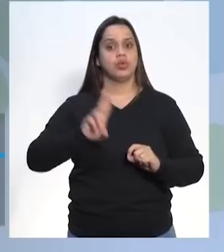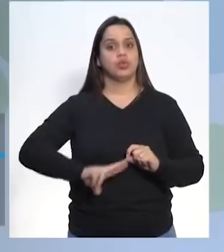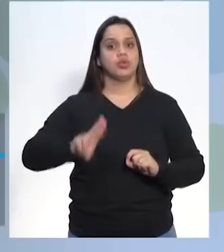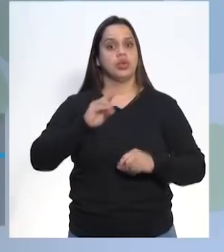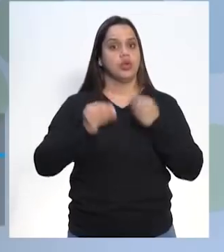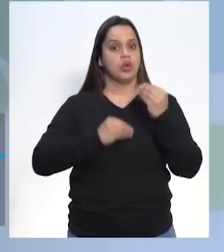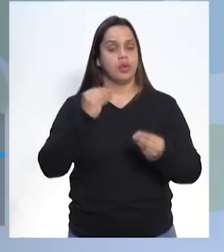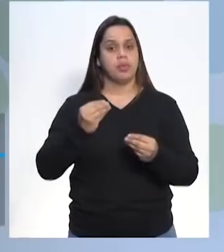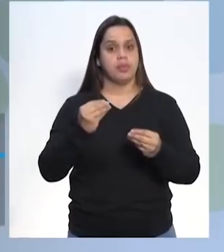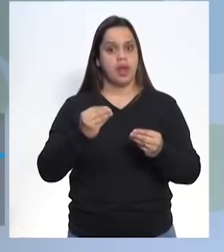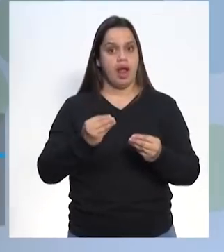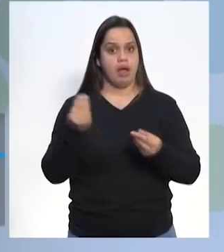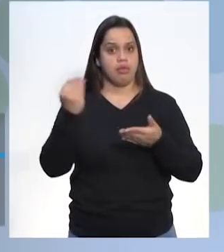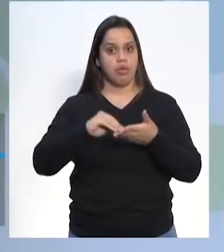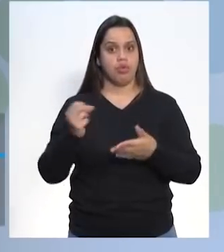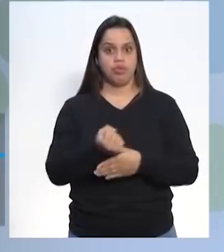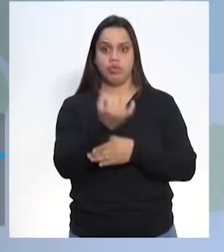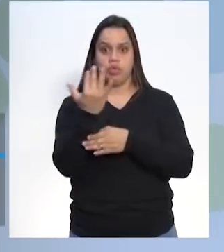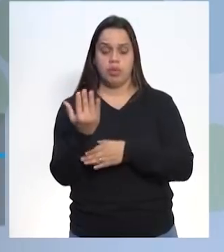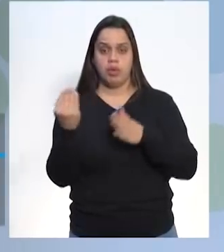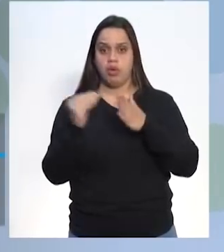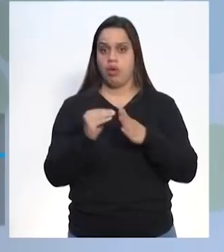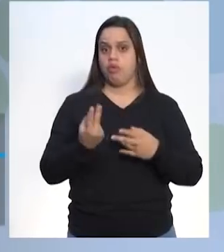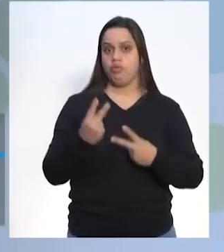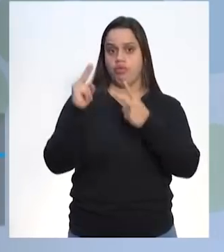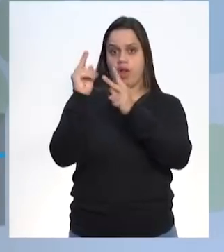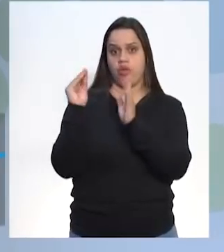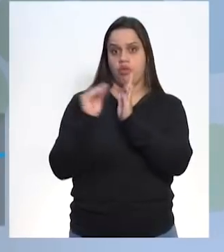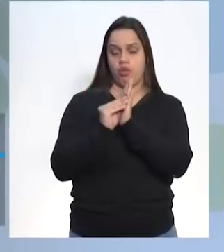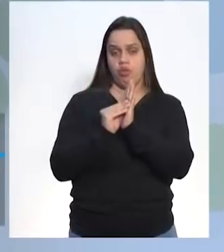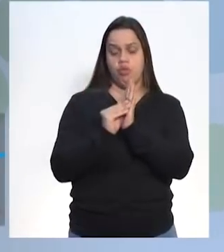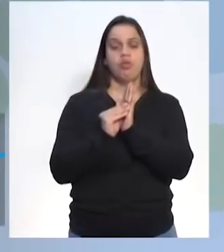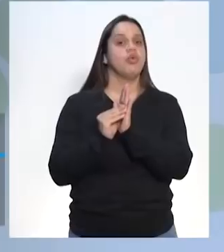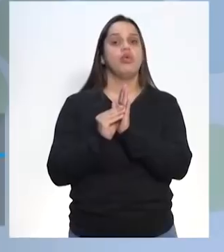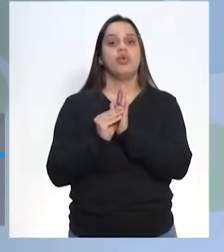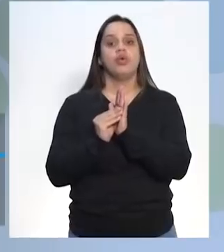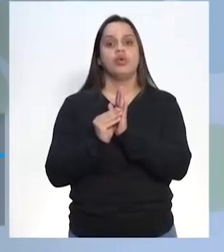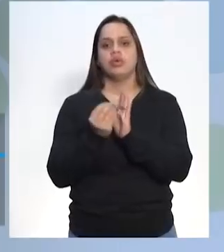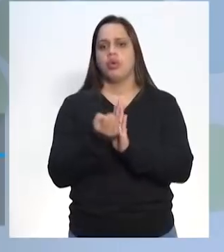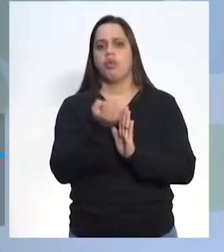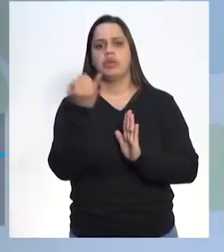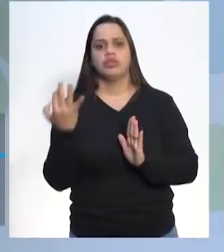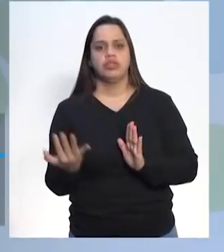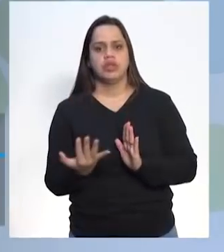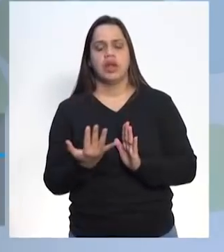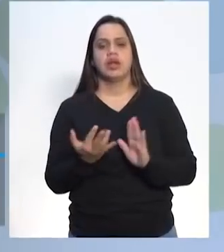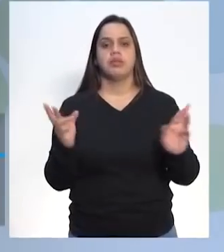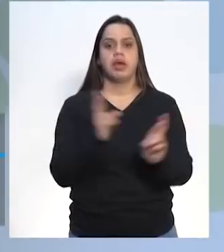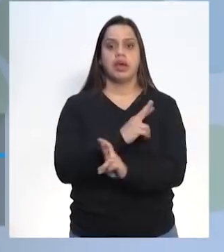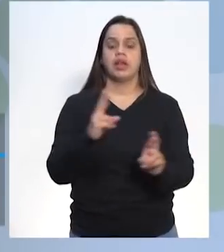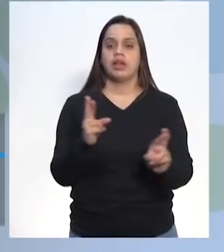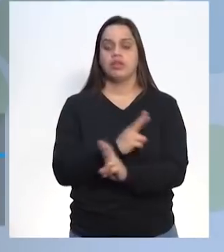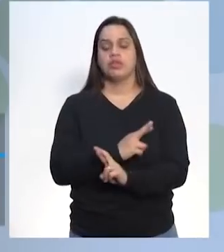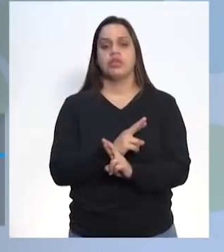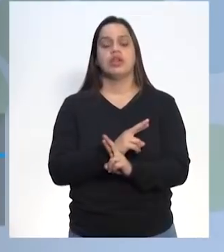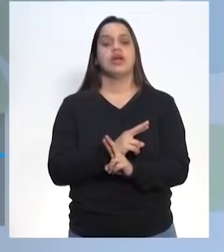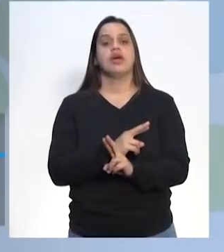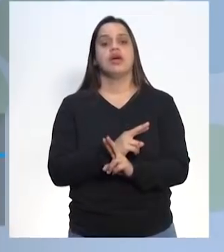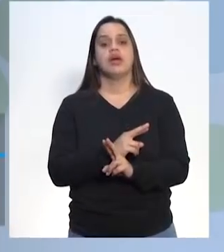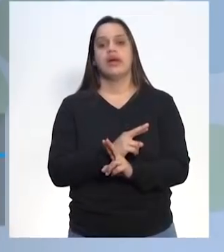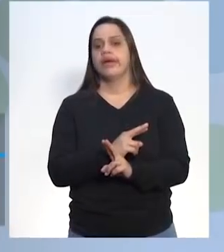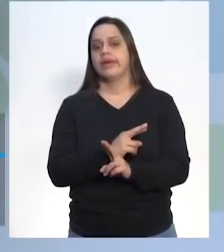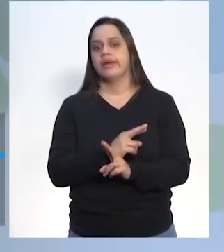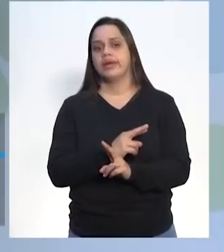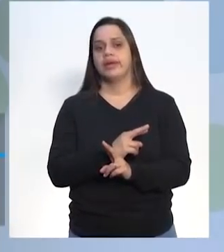para quantificar, né, colocar um valor ali para quantidade, para relacionar